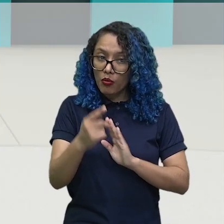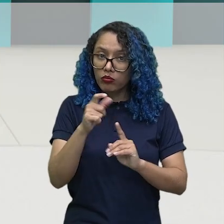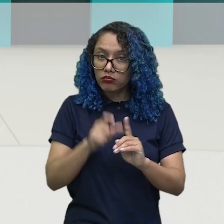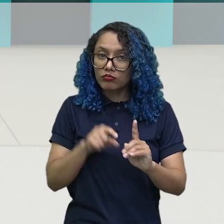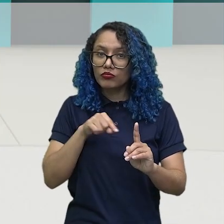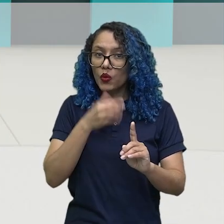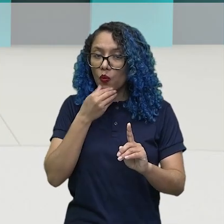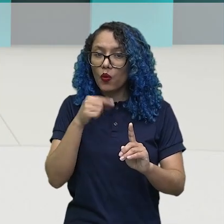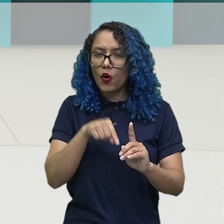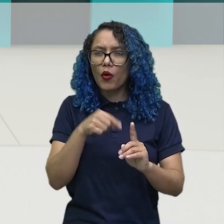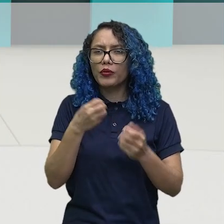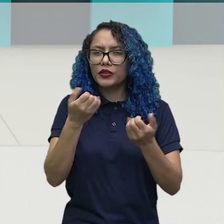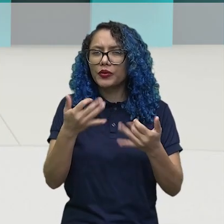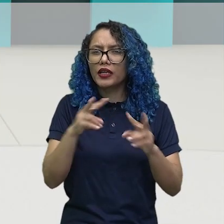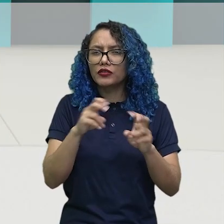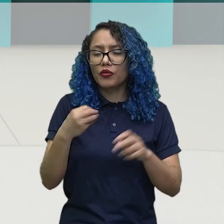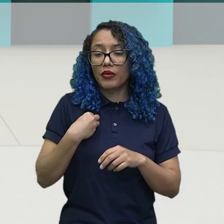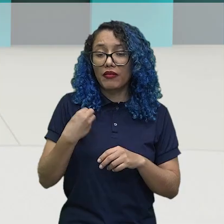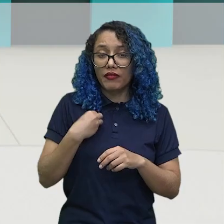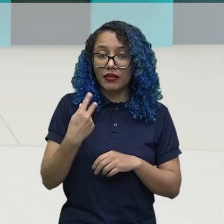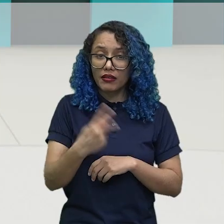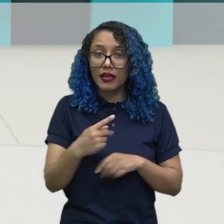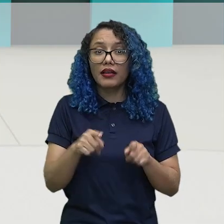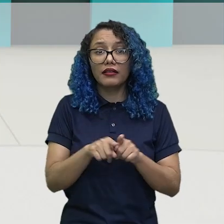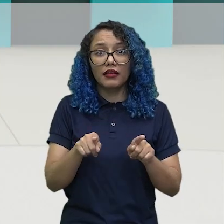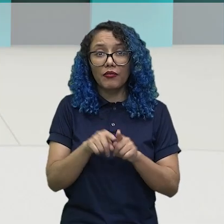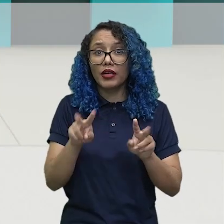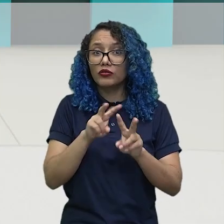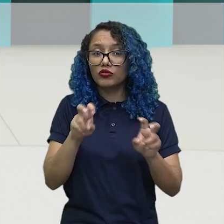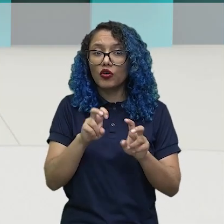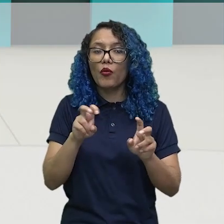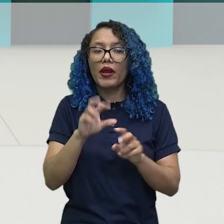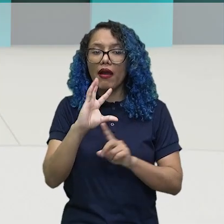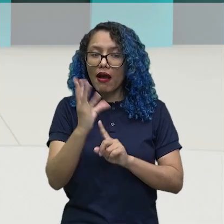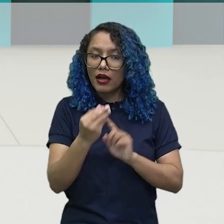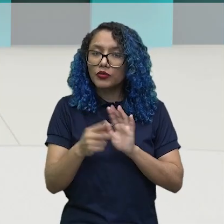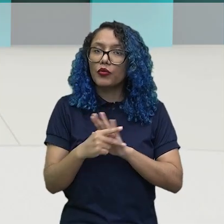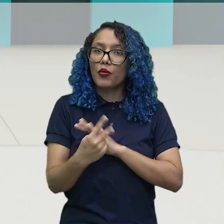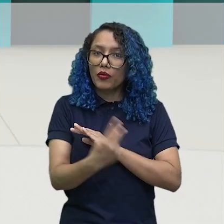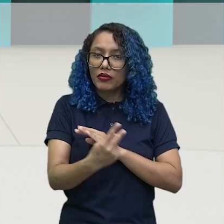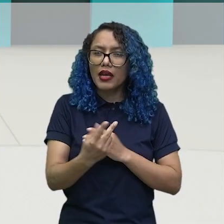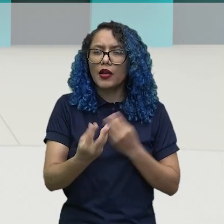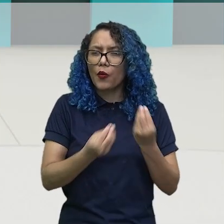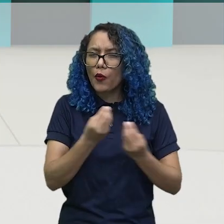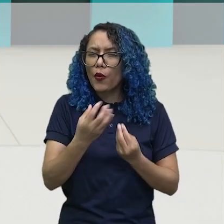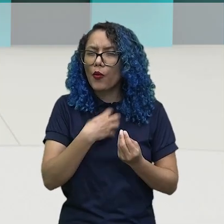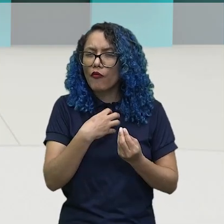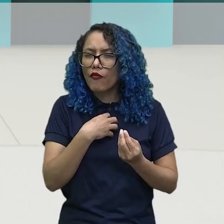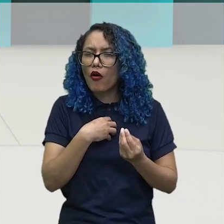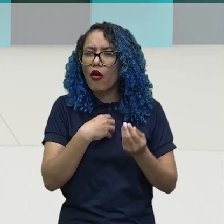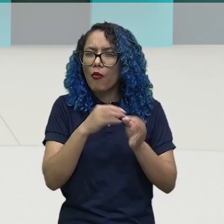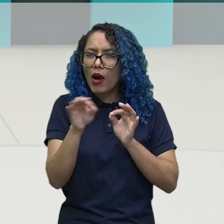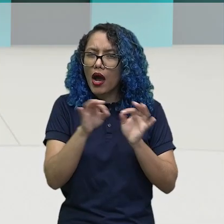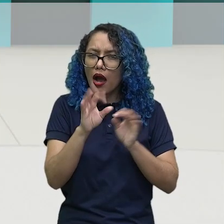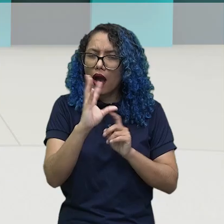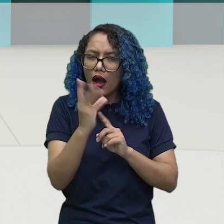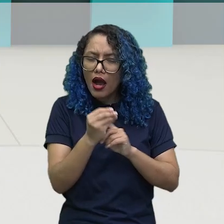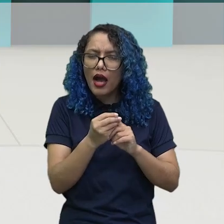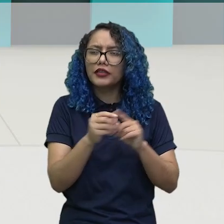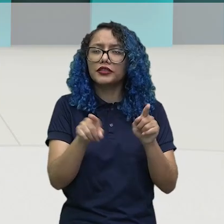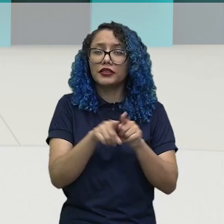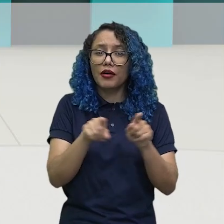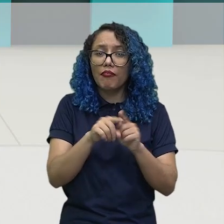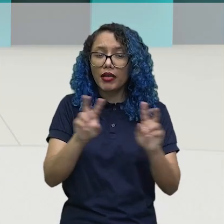que fala da vida dele, conta um pouco da sua obra, da forma de fazer arte e sobre como ele